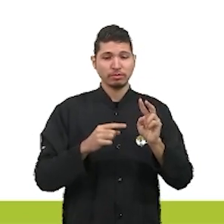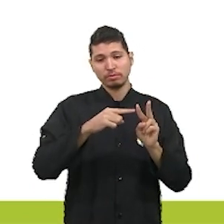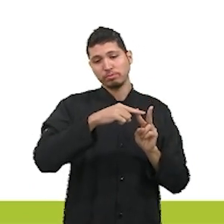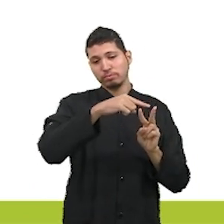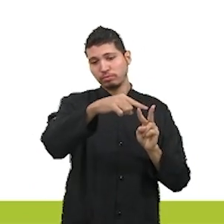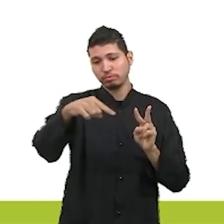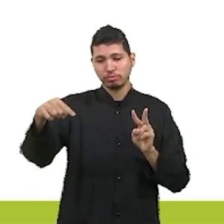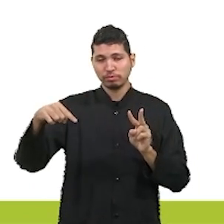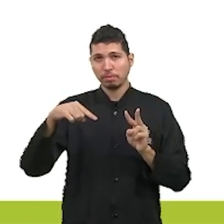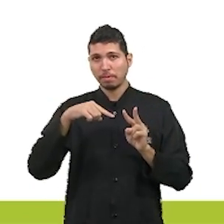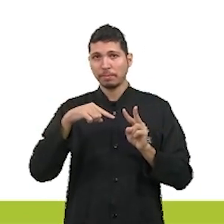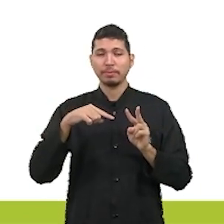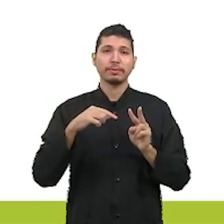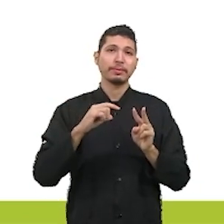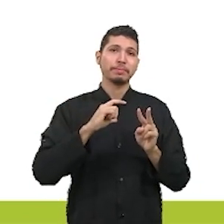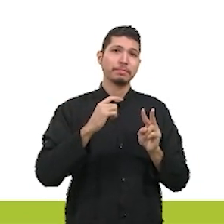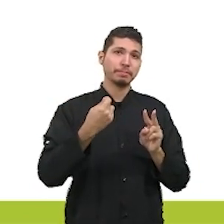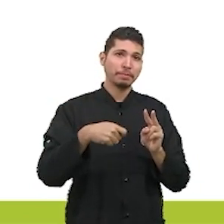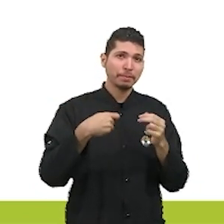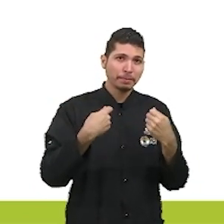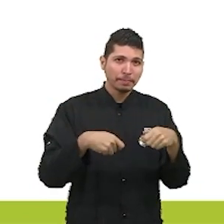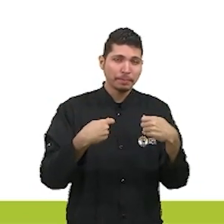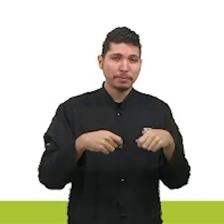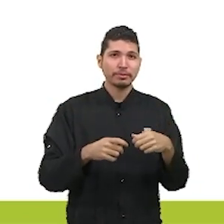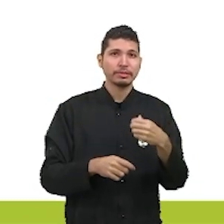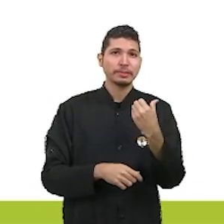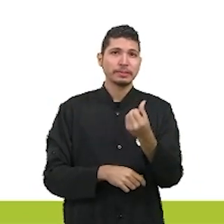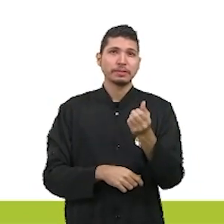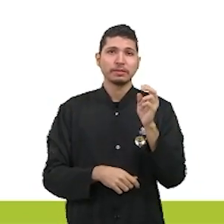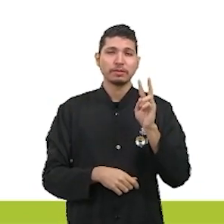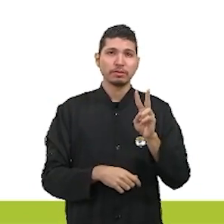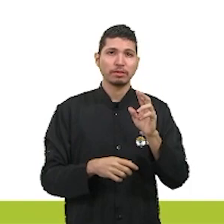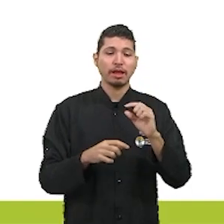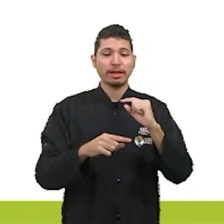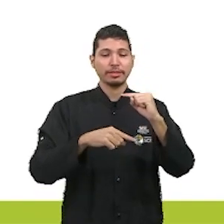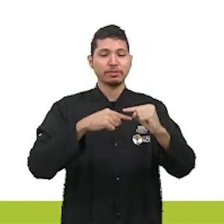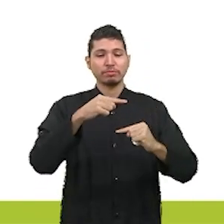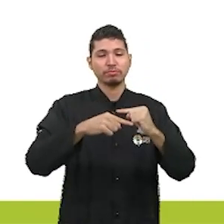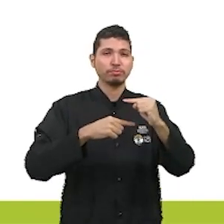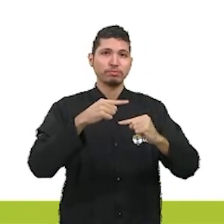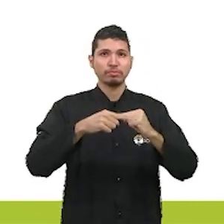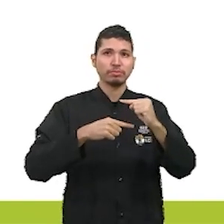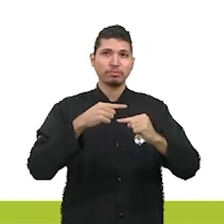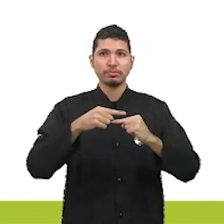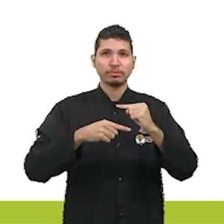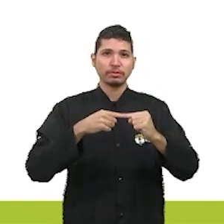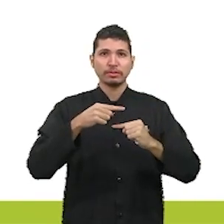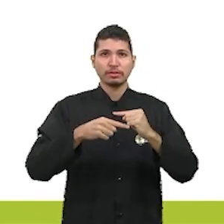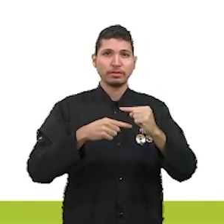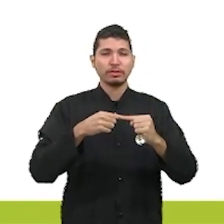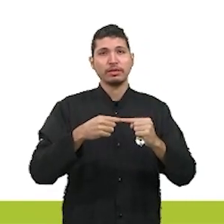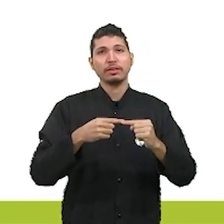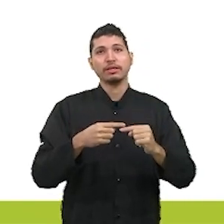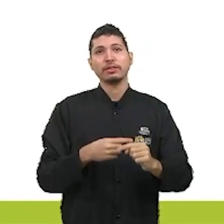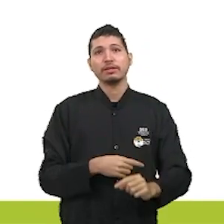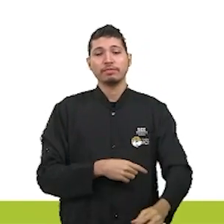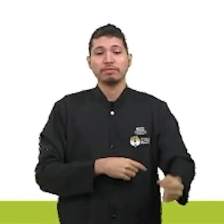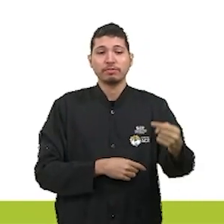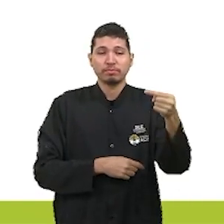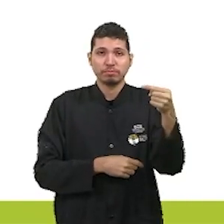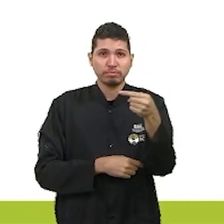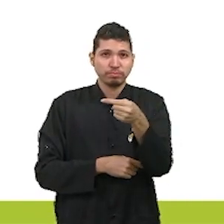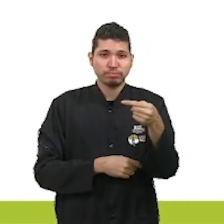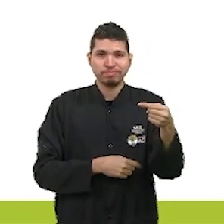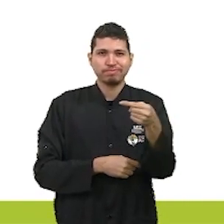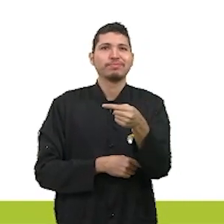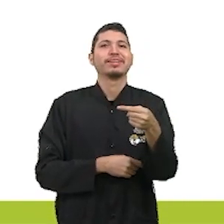certo? Só que o que acontece? Como a gente está falando de geradores, ele vai ser uma subtração da minha